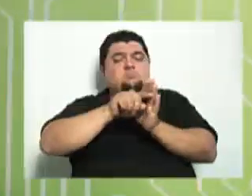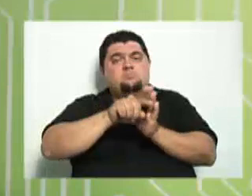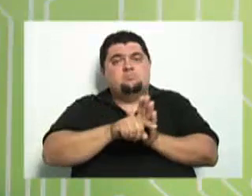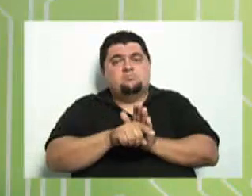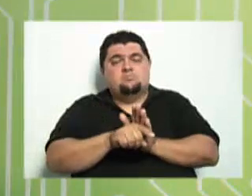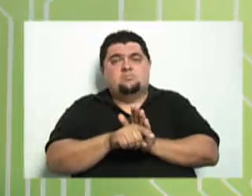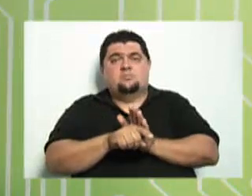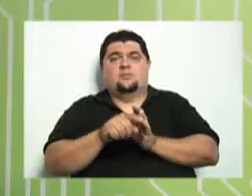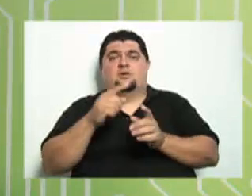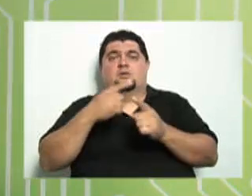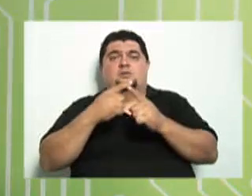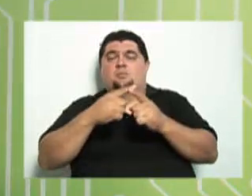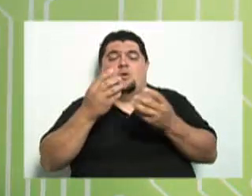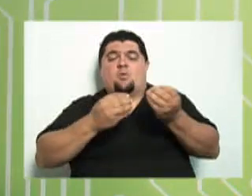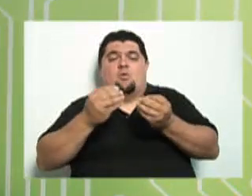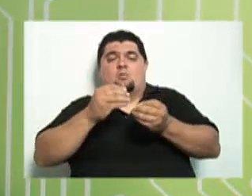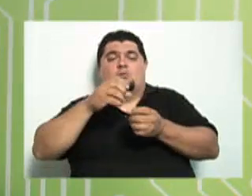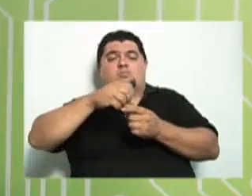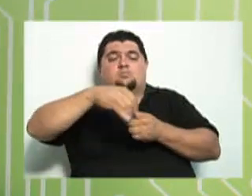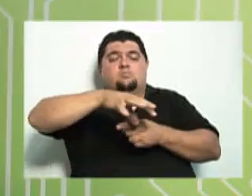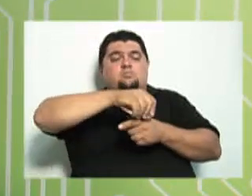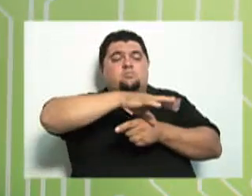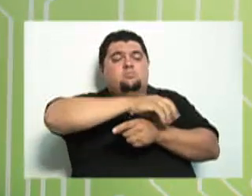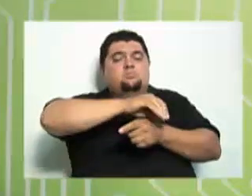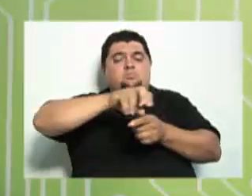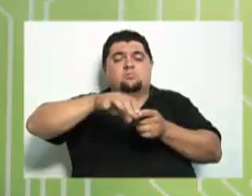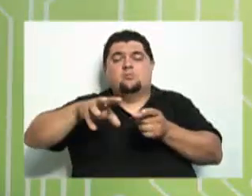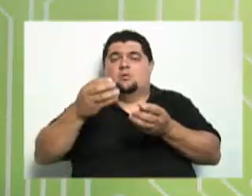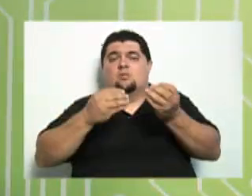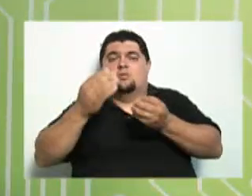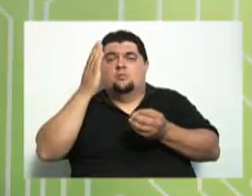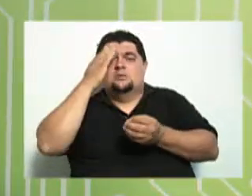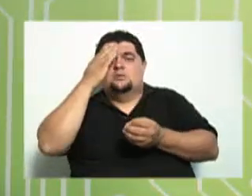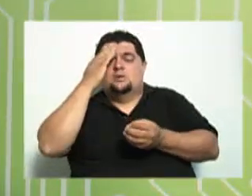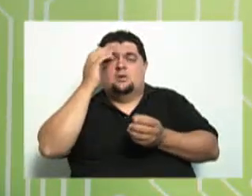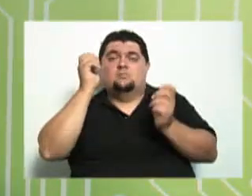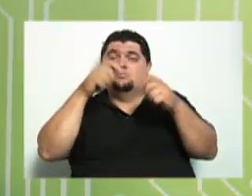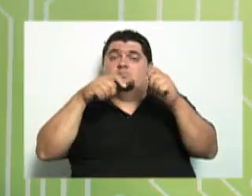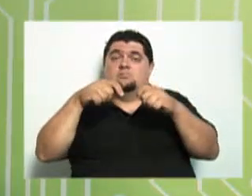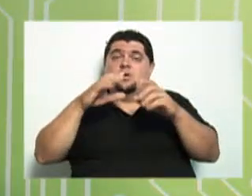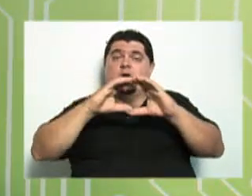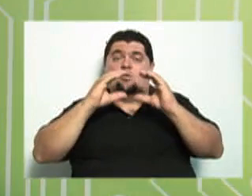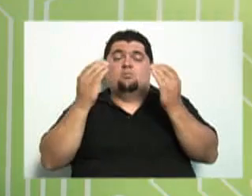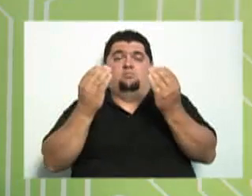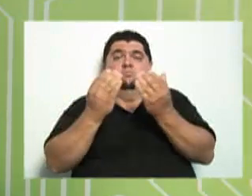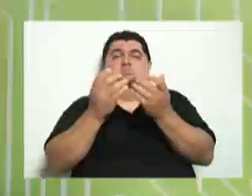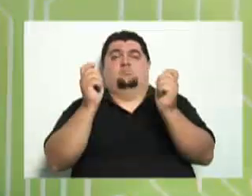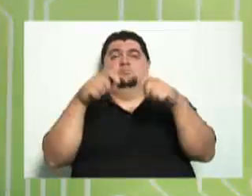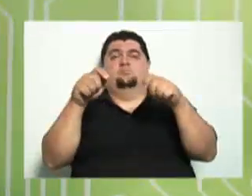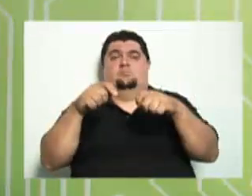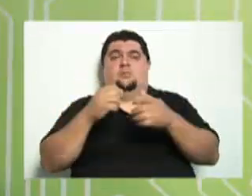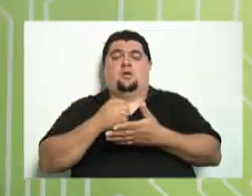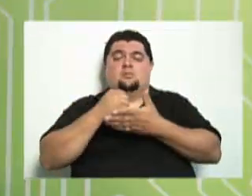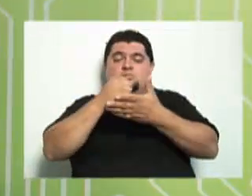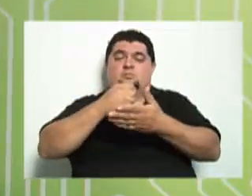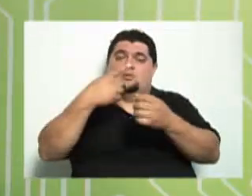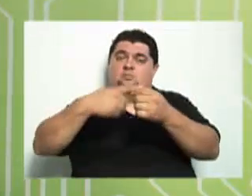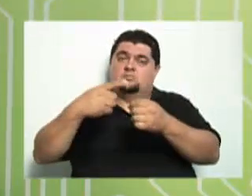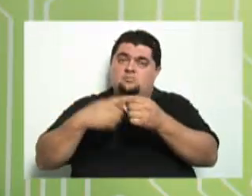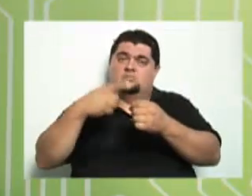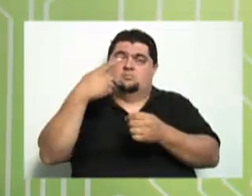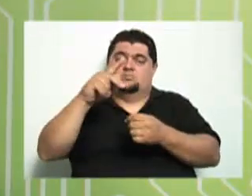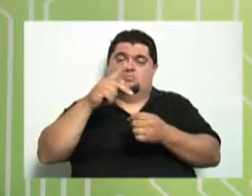os ramos do cooperativismo, tentamos compreender quais as potencialidades que o cooperativismo pode trazer para o seu município, para a